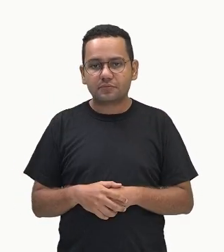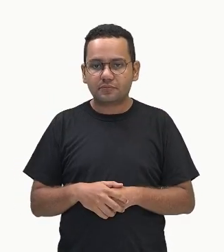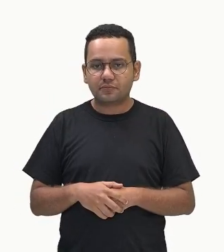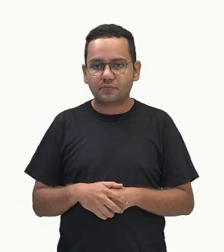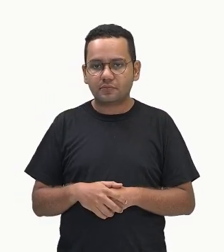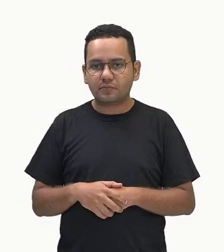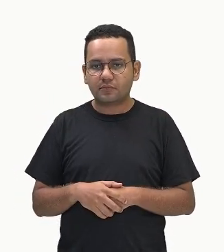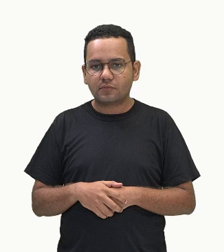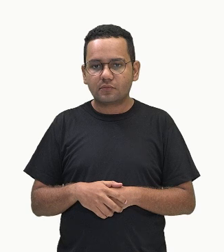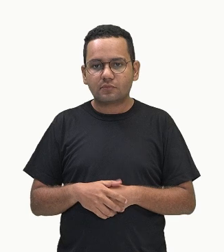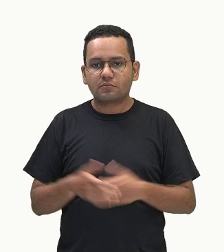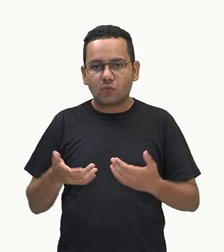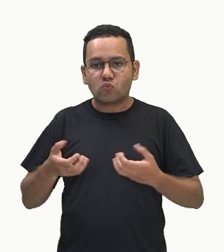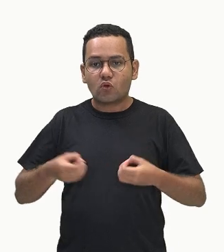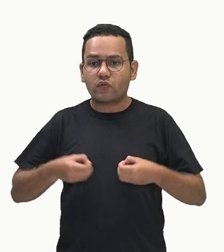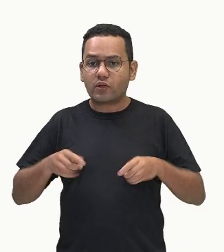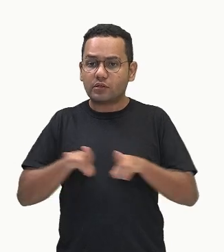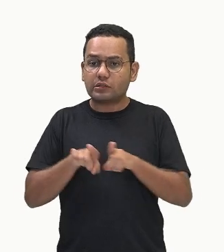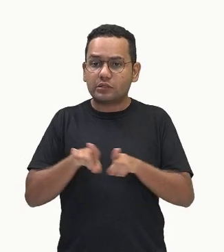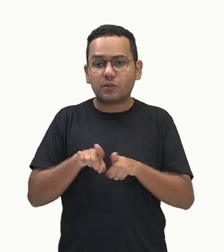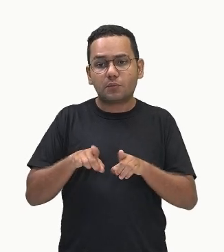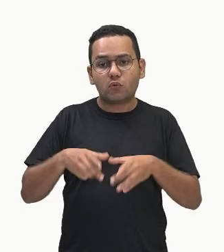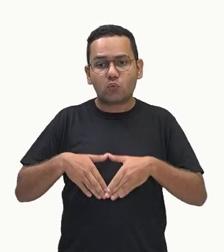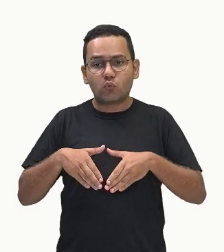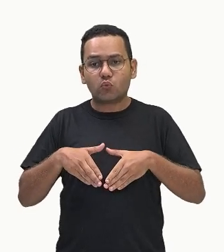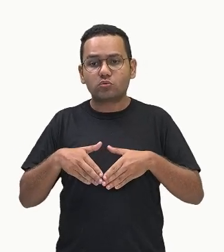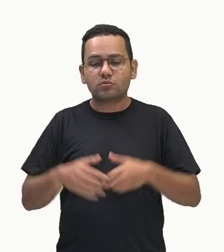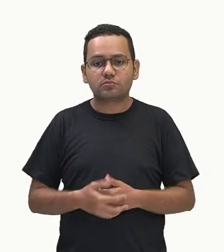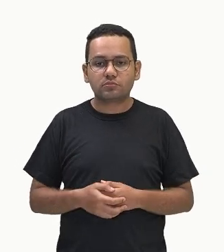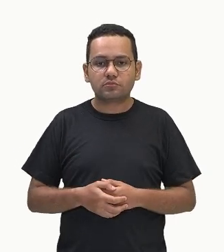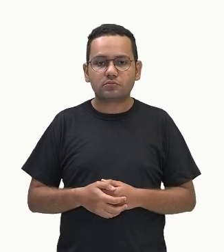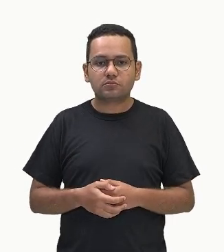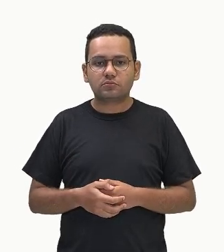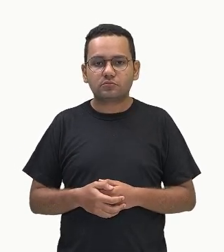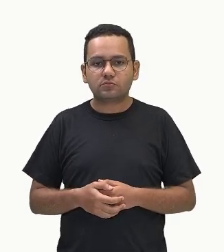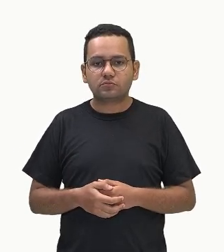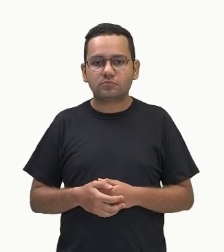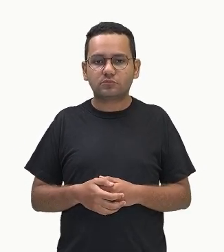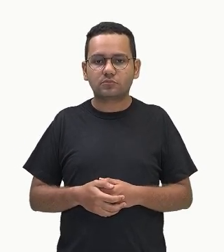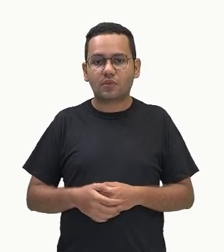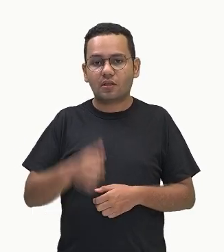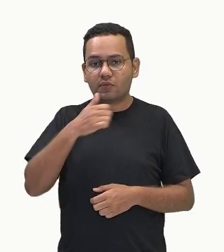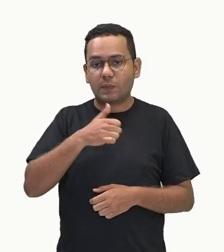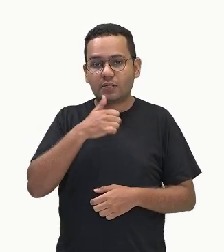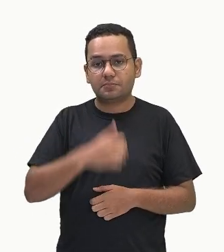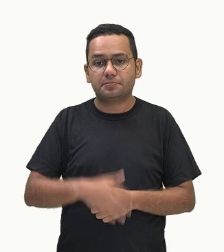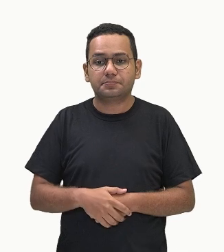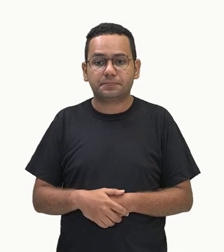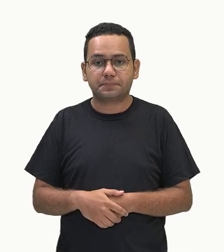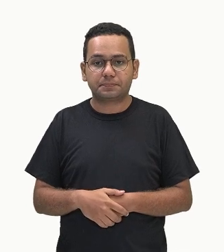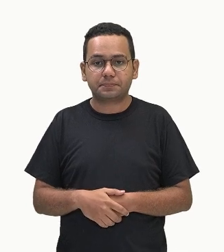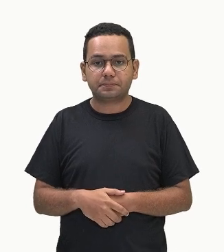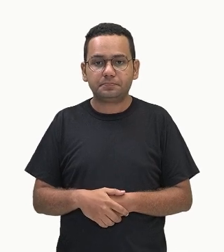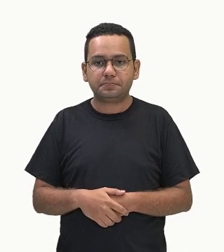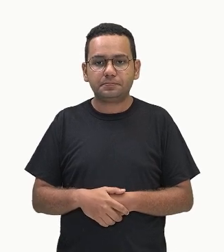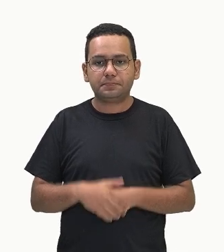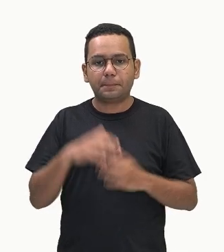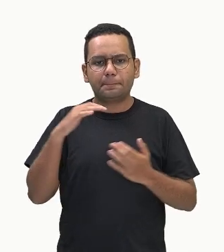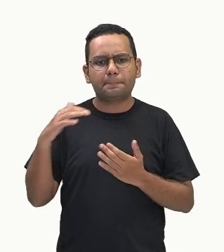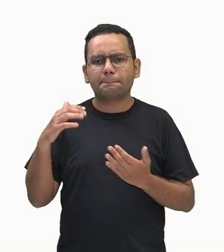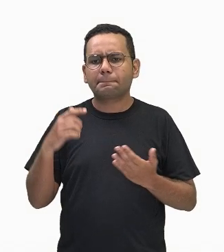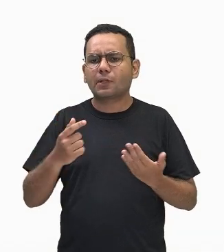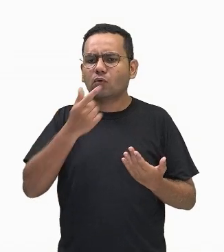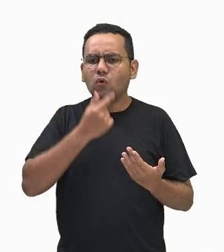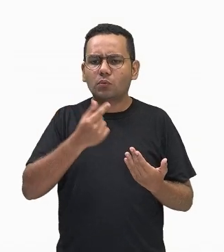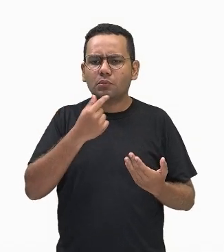e o útero, certo? Então esse aí consiste no processo de esterilização feminina. E a esterilização masculina, como que